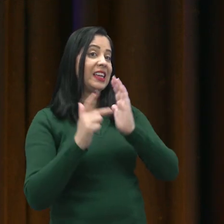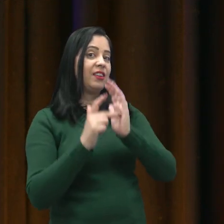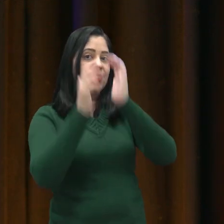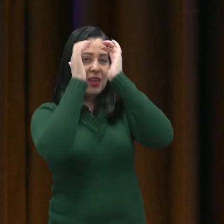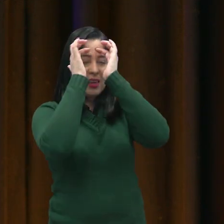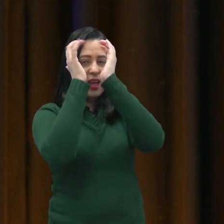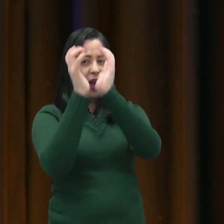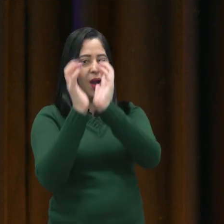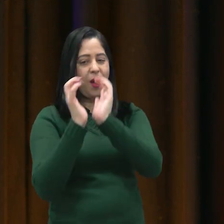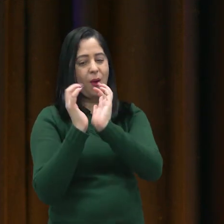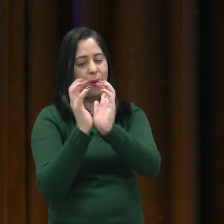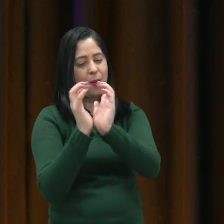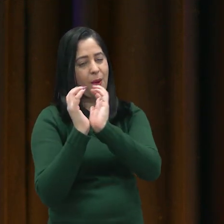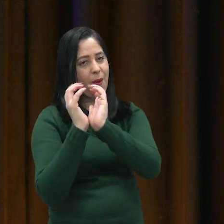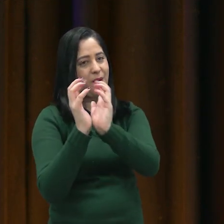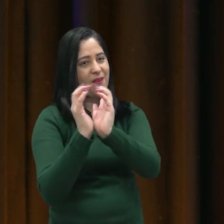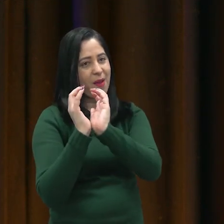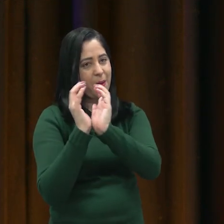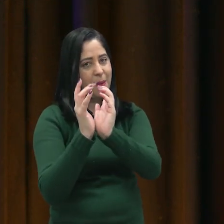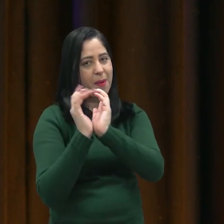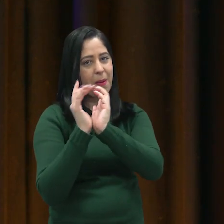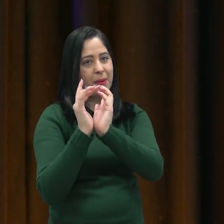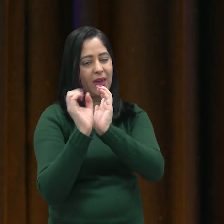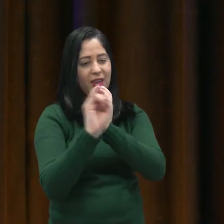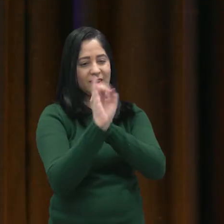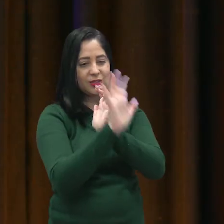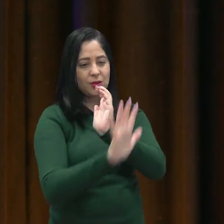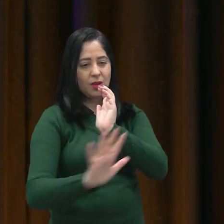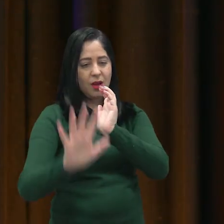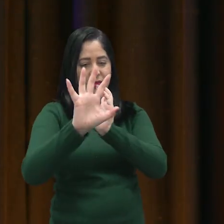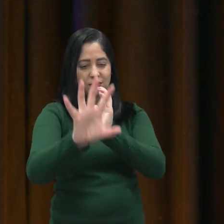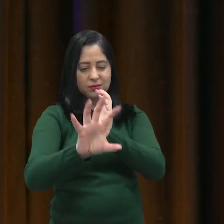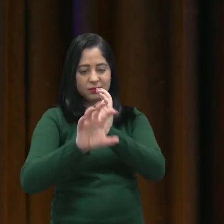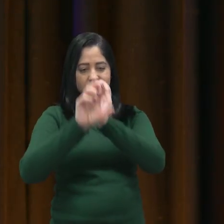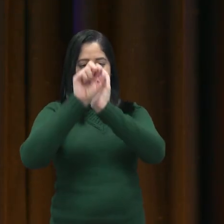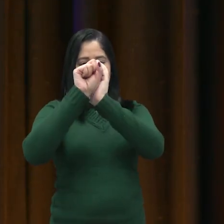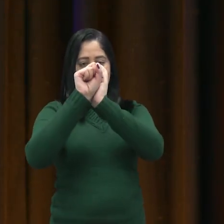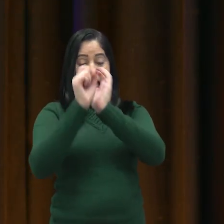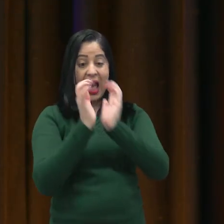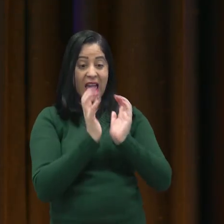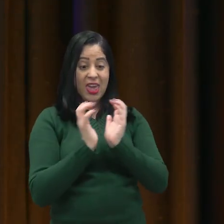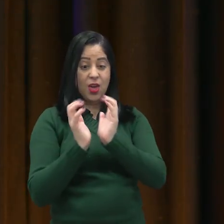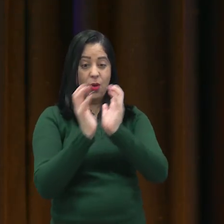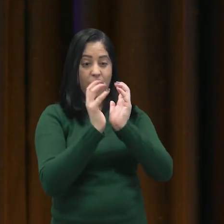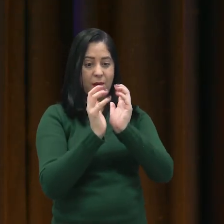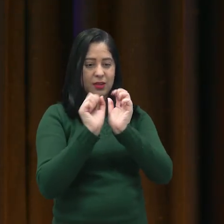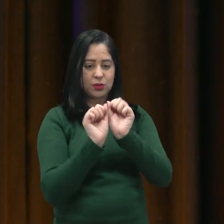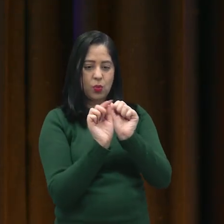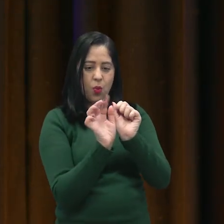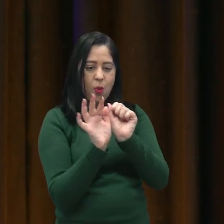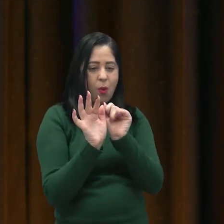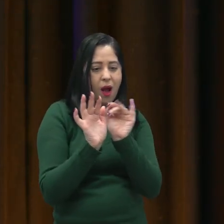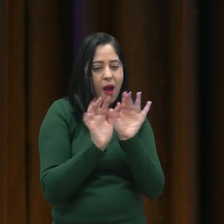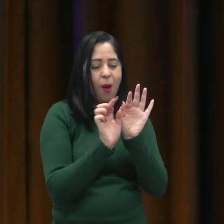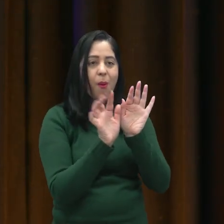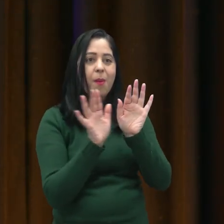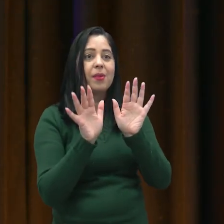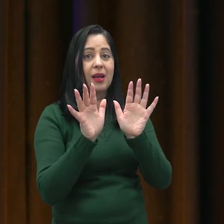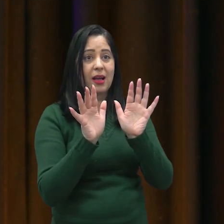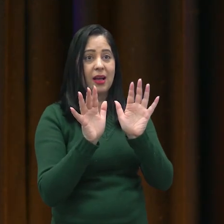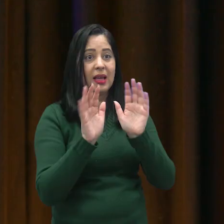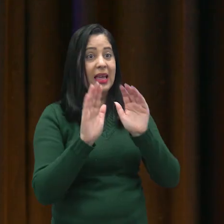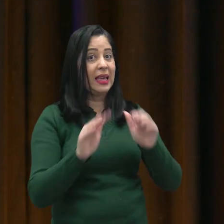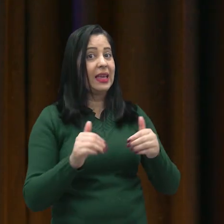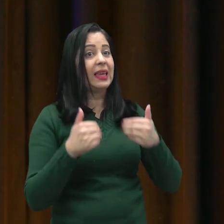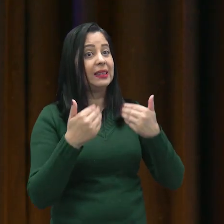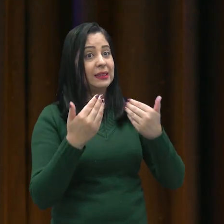inconsciente e algumas coisas são liberadas, né, dessa forma. Então, é daí que a gente